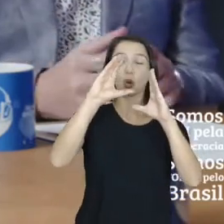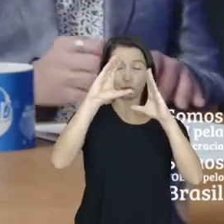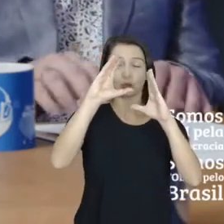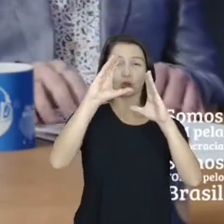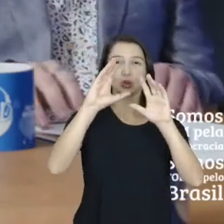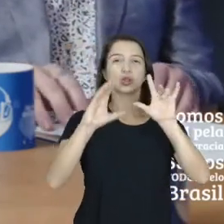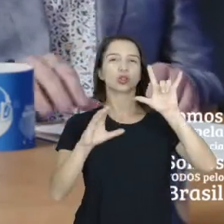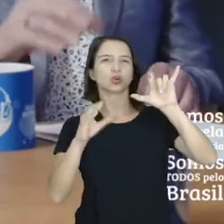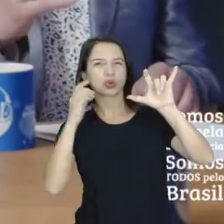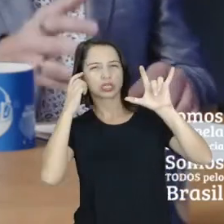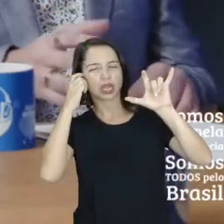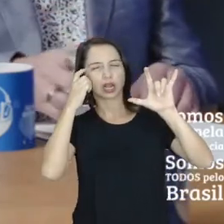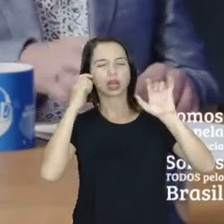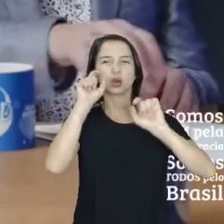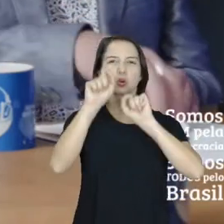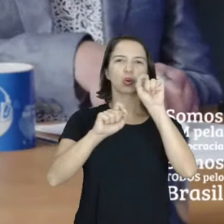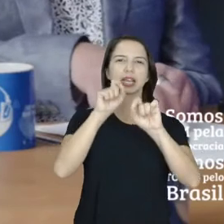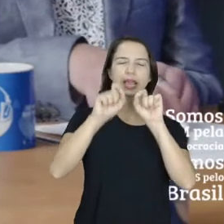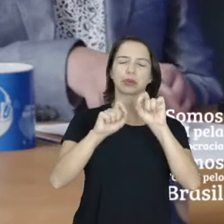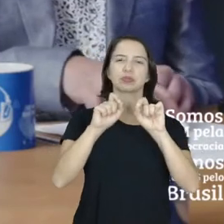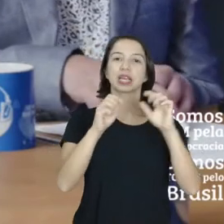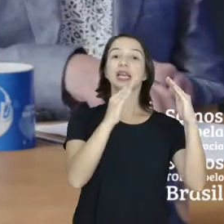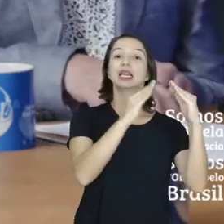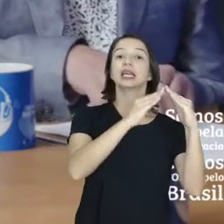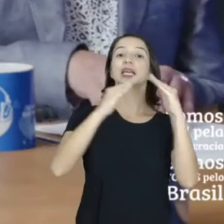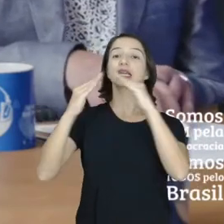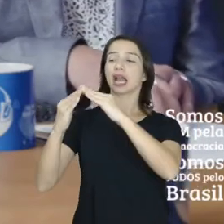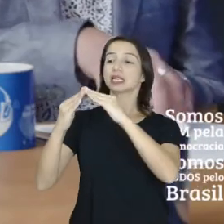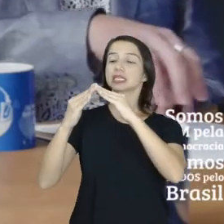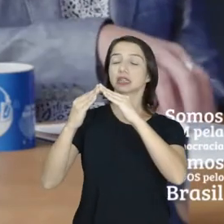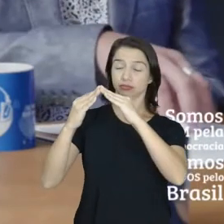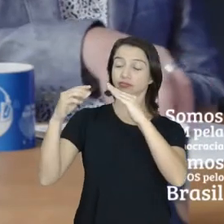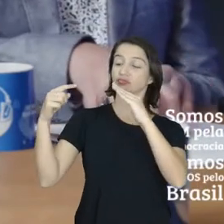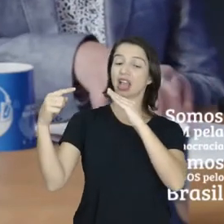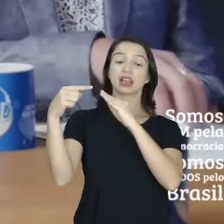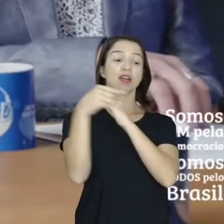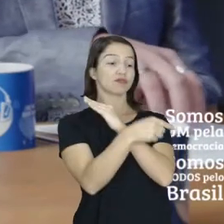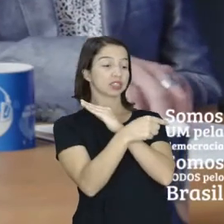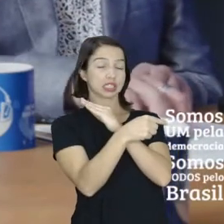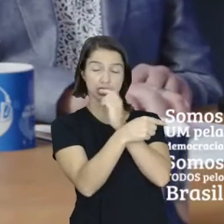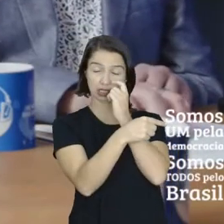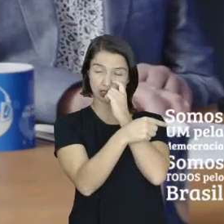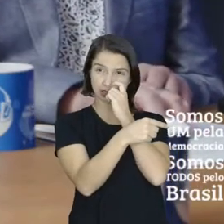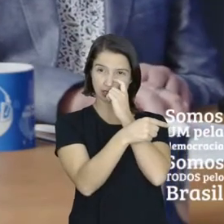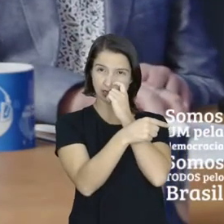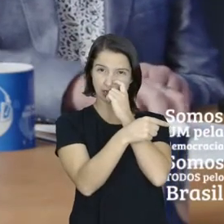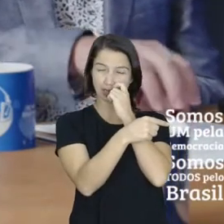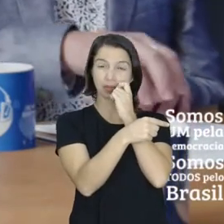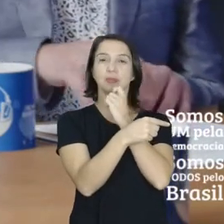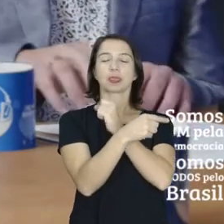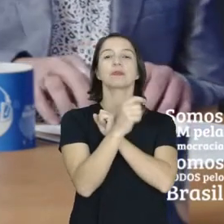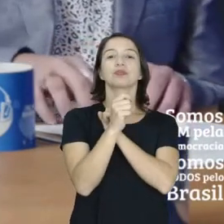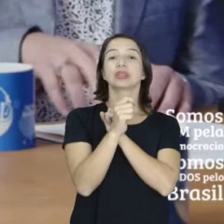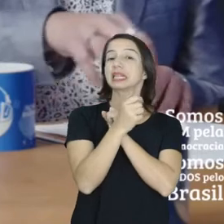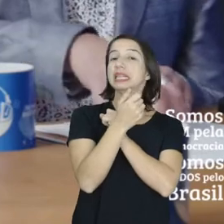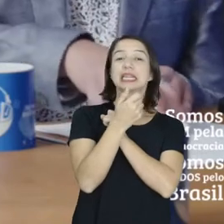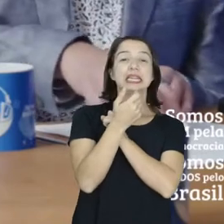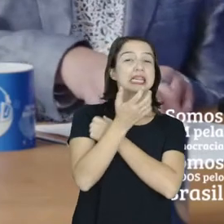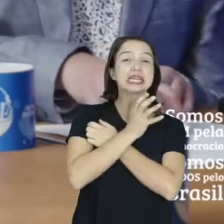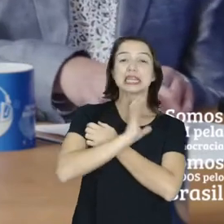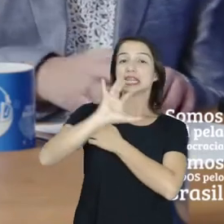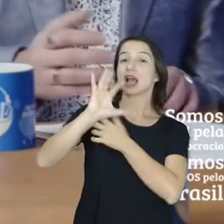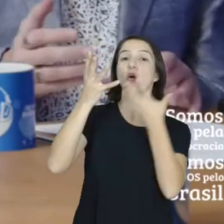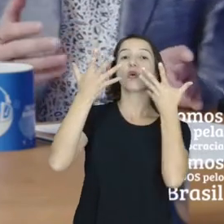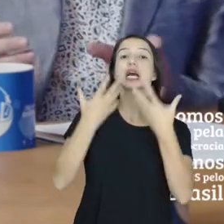com o cara do censo porque ouviu falar que o presidente Lula, se toda casa que tivesse um quarto vago,